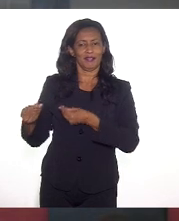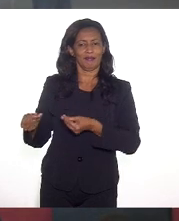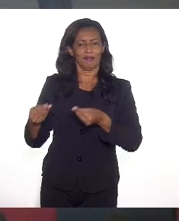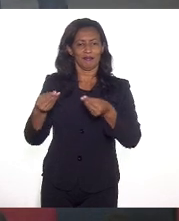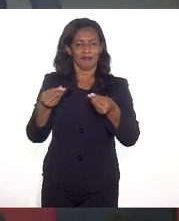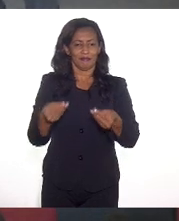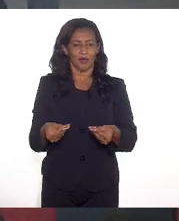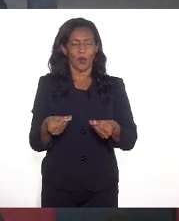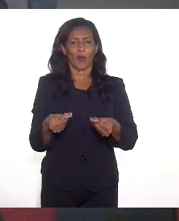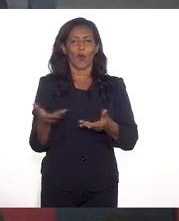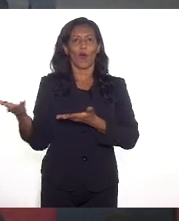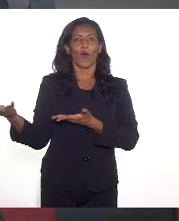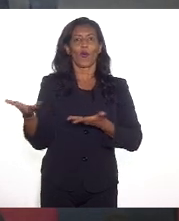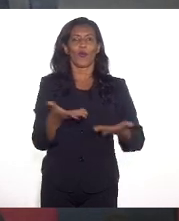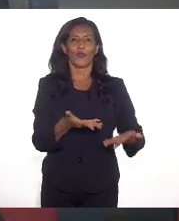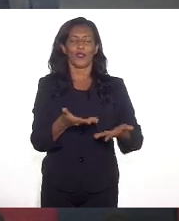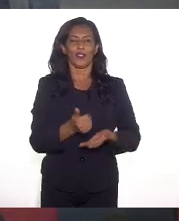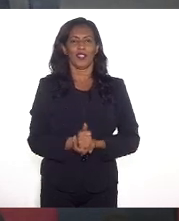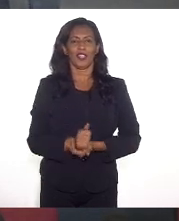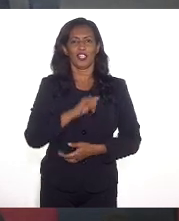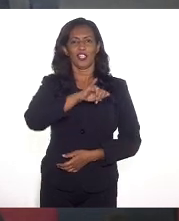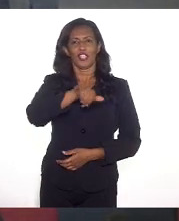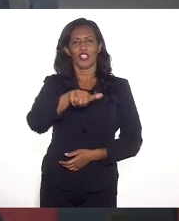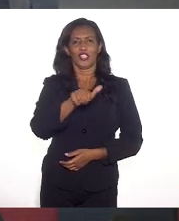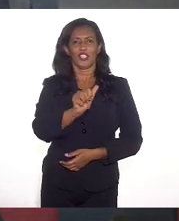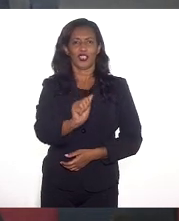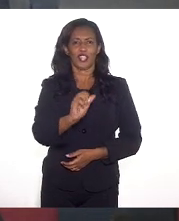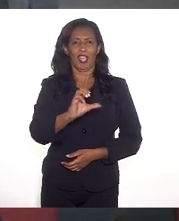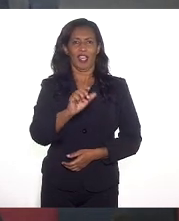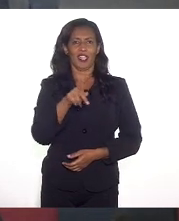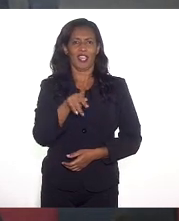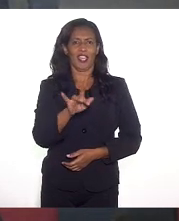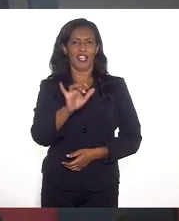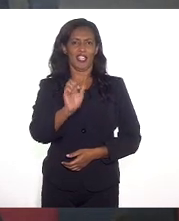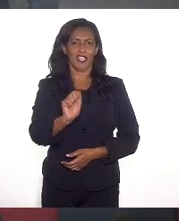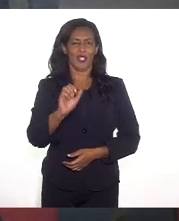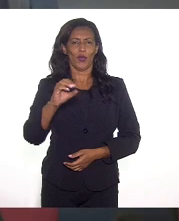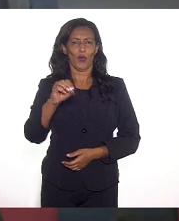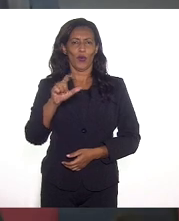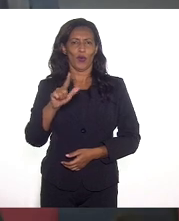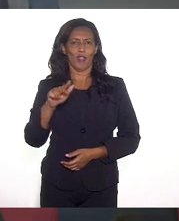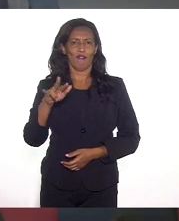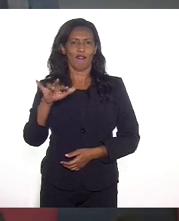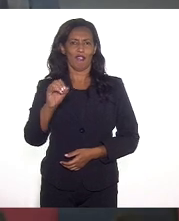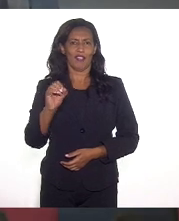beneficiária. Convidamos ao palco a senhora Jaqueline de Oliveira da Silva.